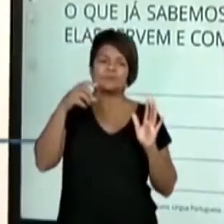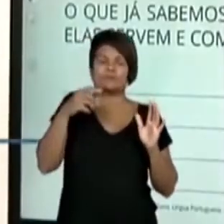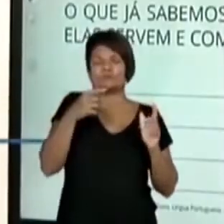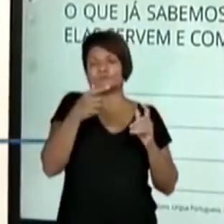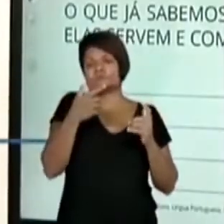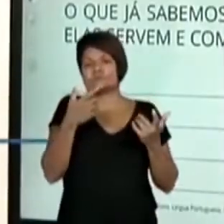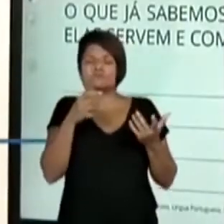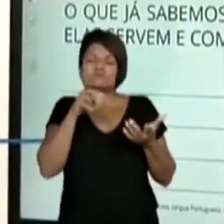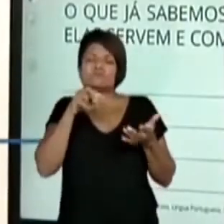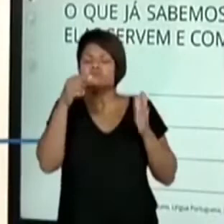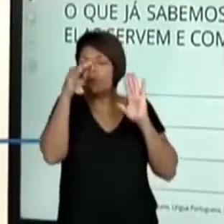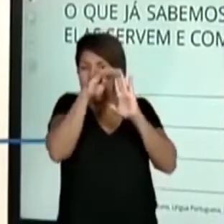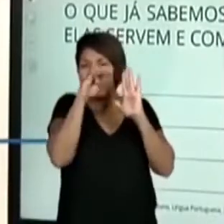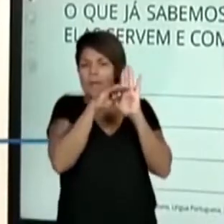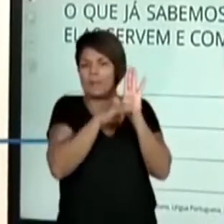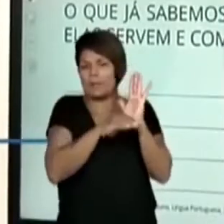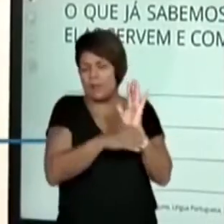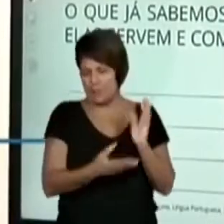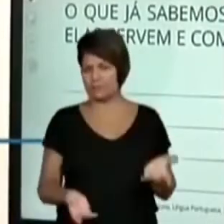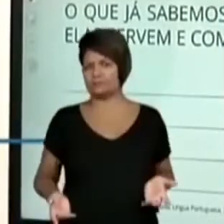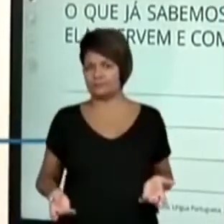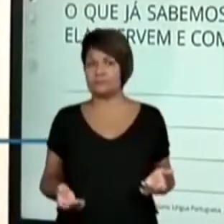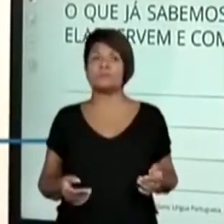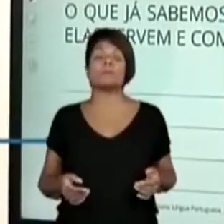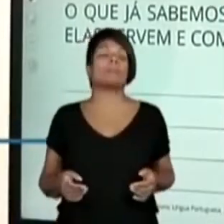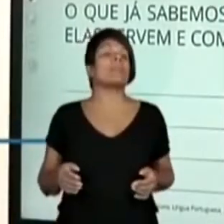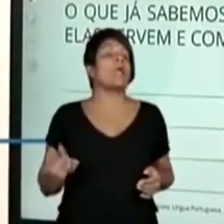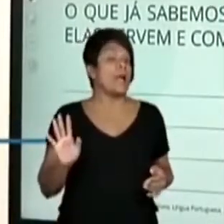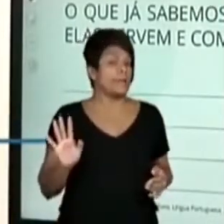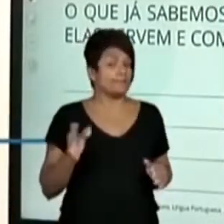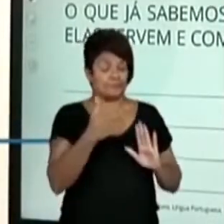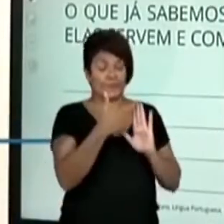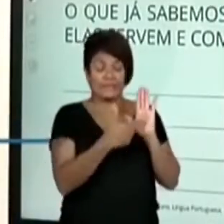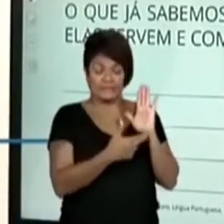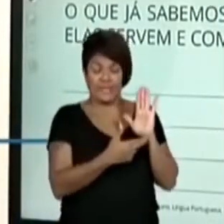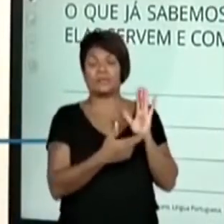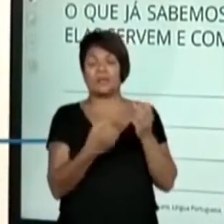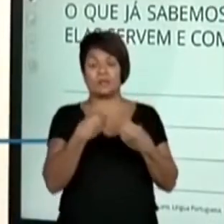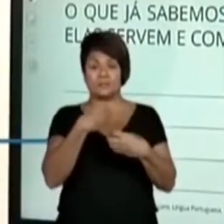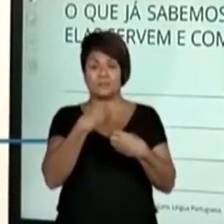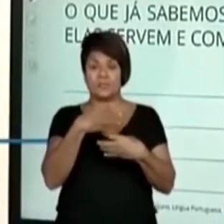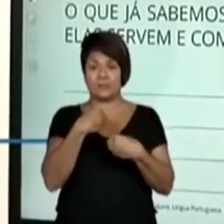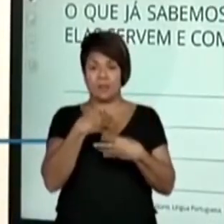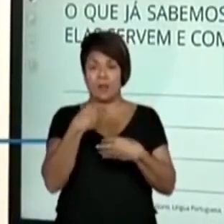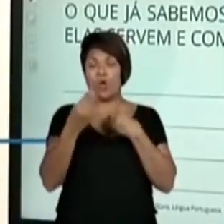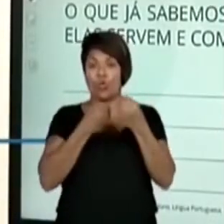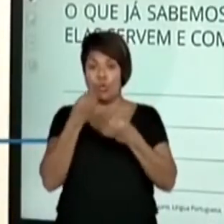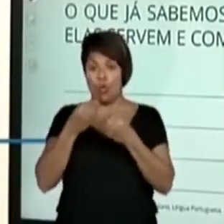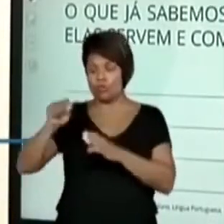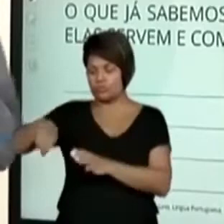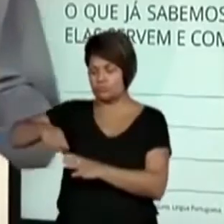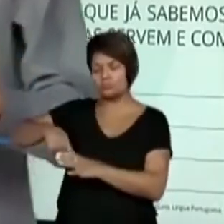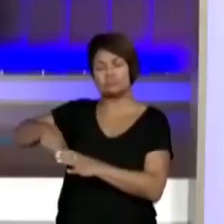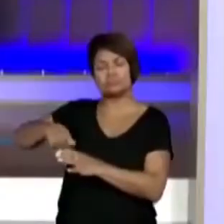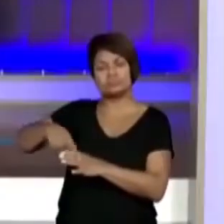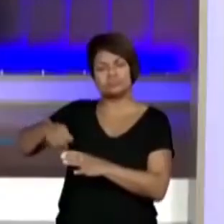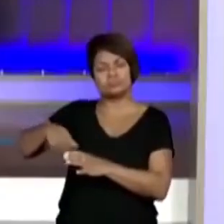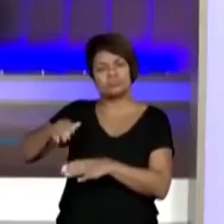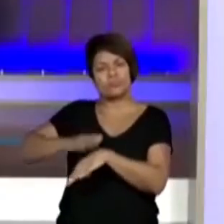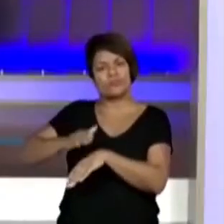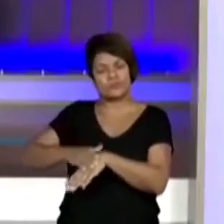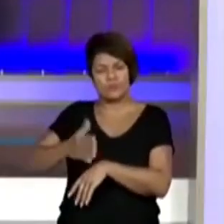Nós sabemos sobre as receitas que elas nos ensinam a preparar um prato. O que